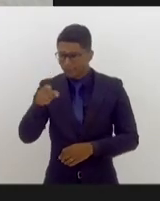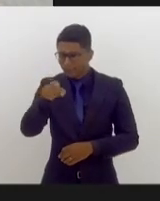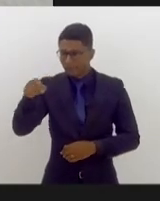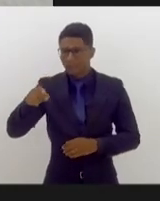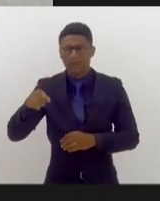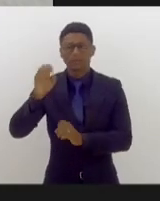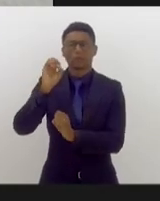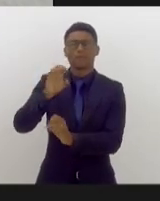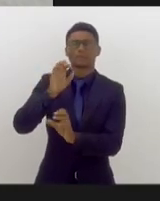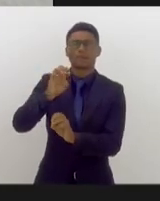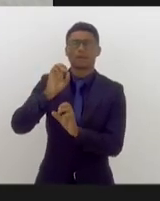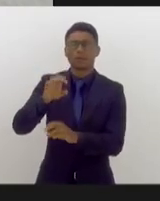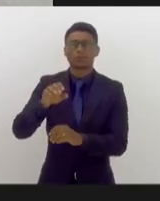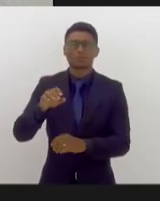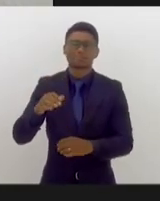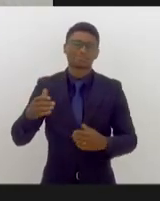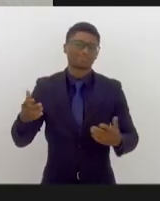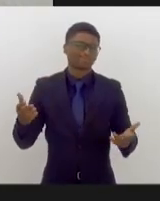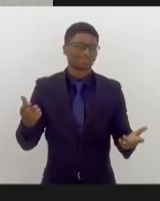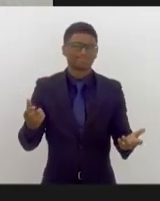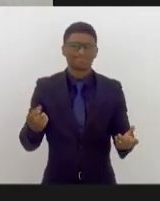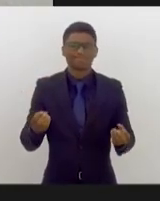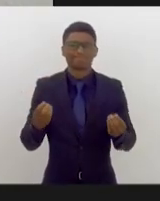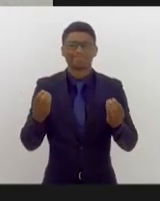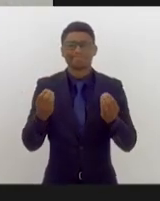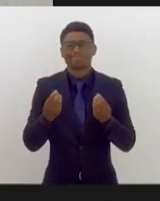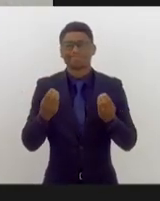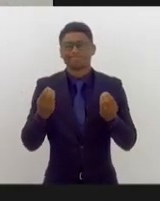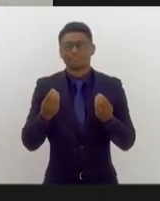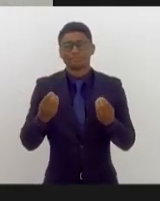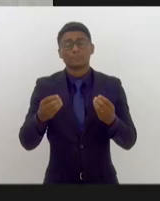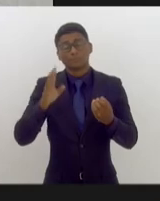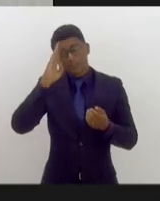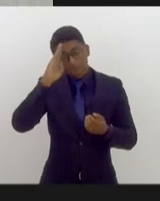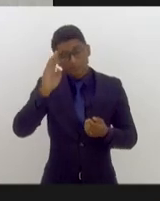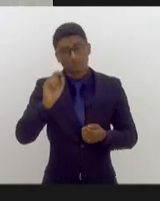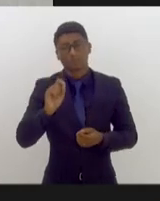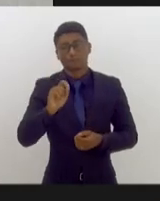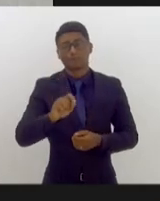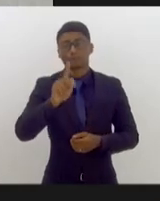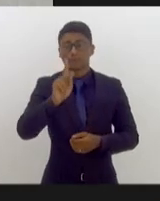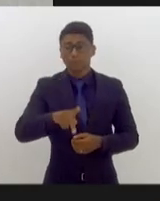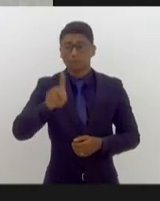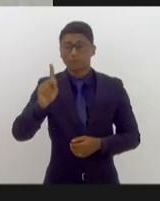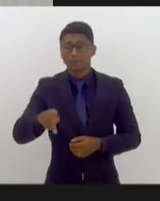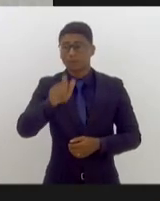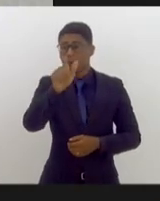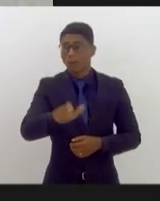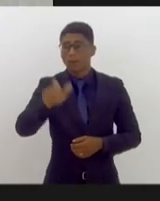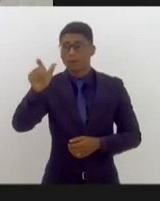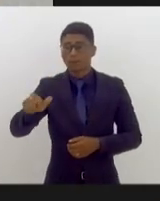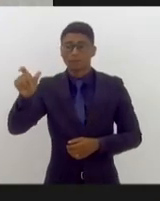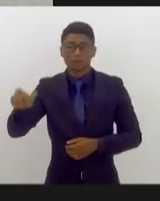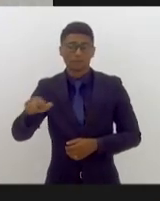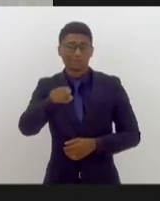e principalmente os professores que estão muito